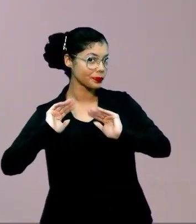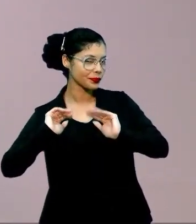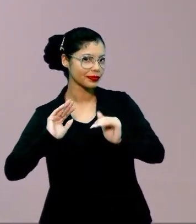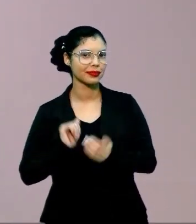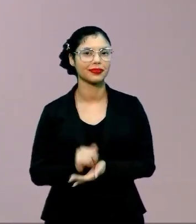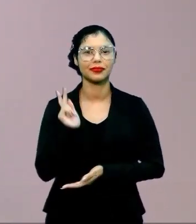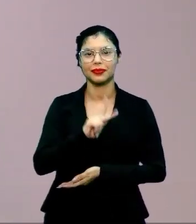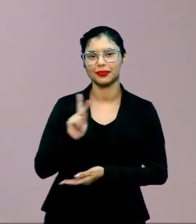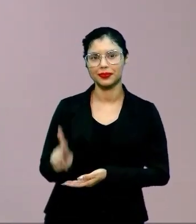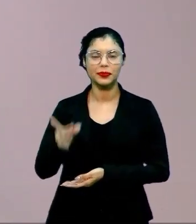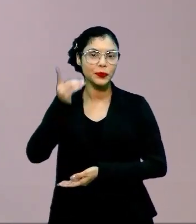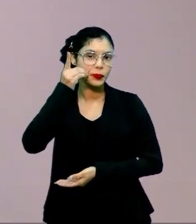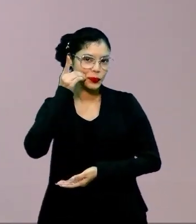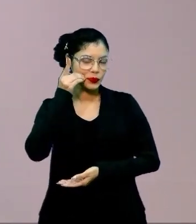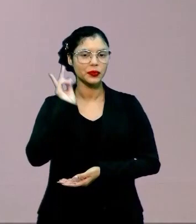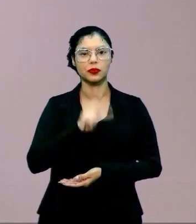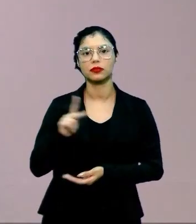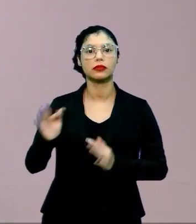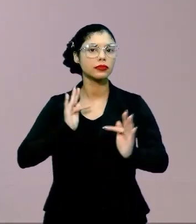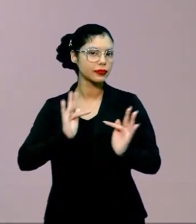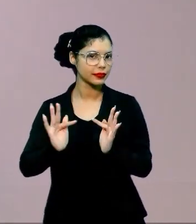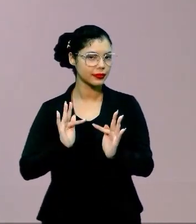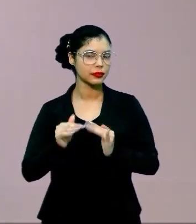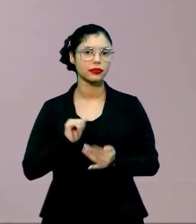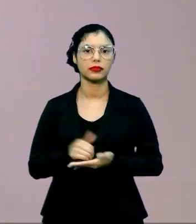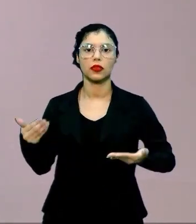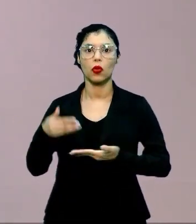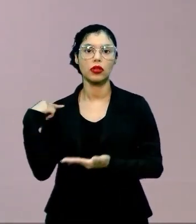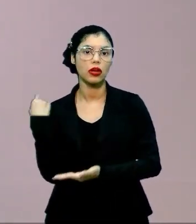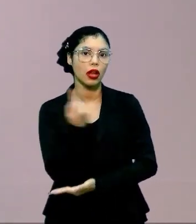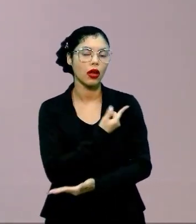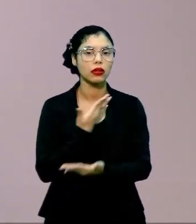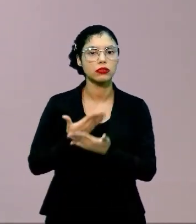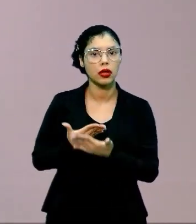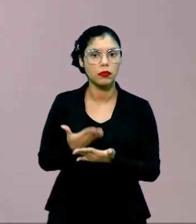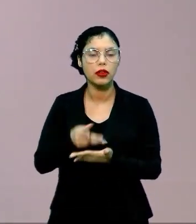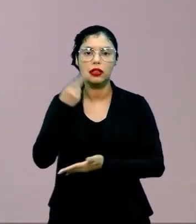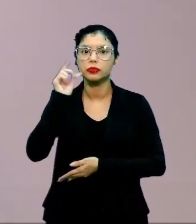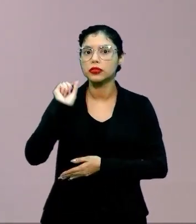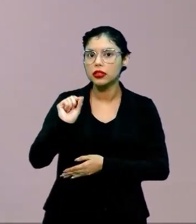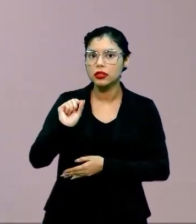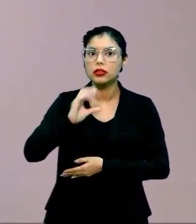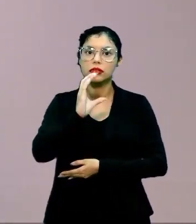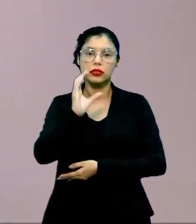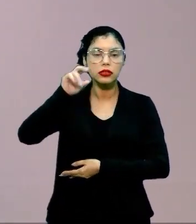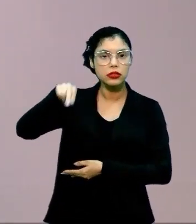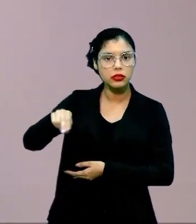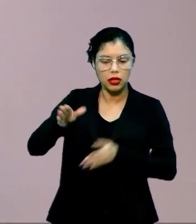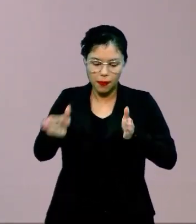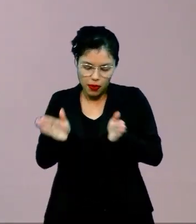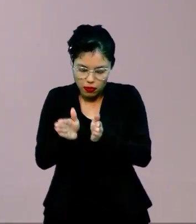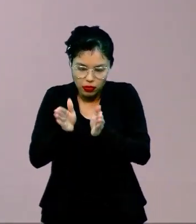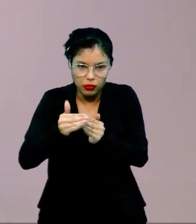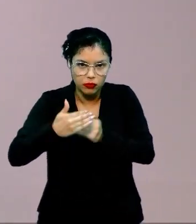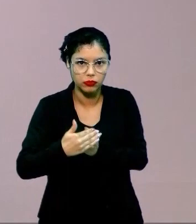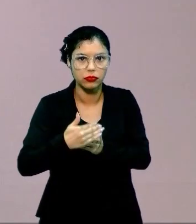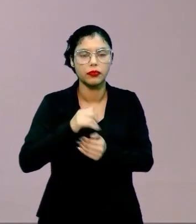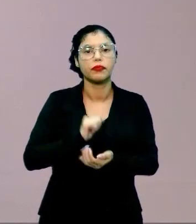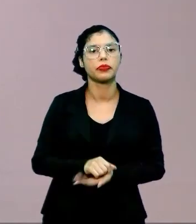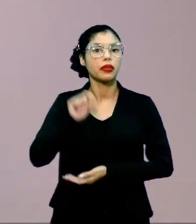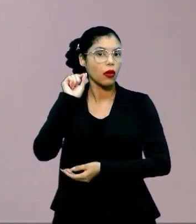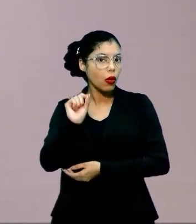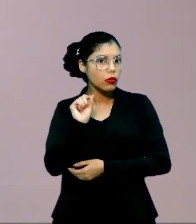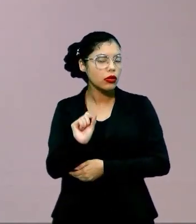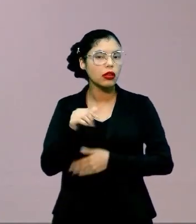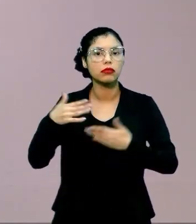Olá, sou o professor Douglas, professor de Física, e na nossa aula de hoje vamos falar sobre cinemática de partículas. A